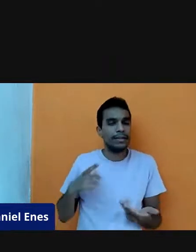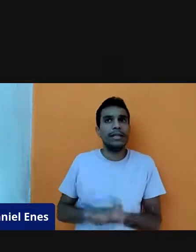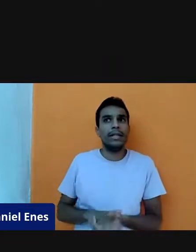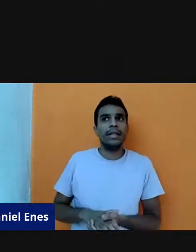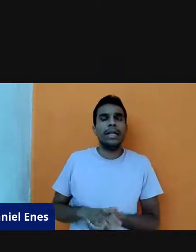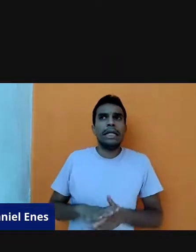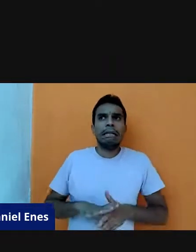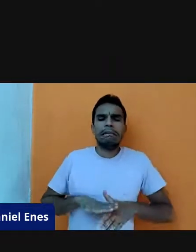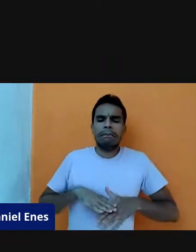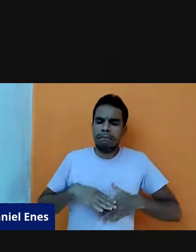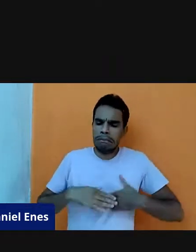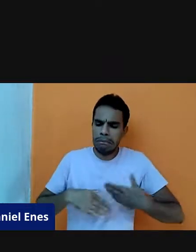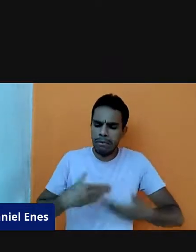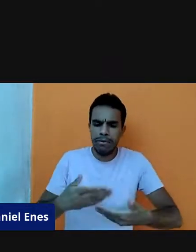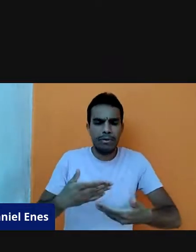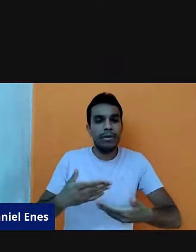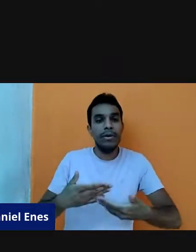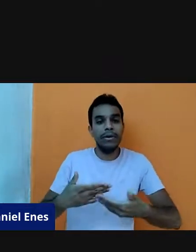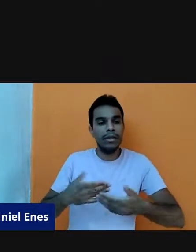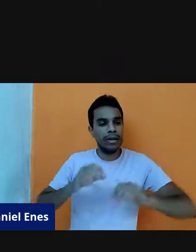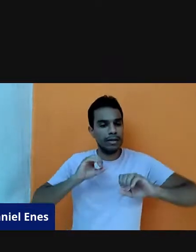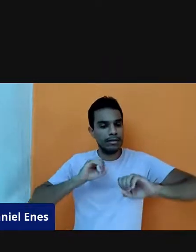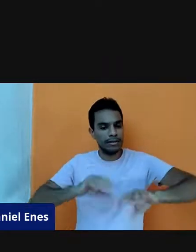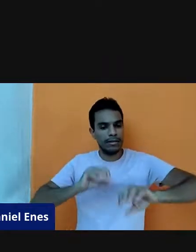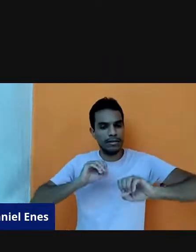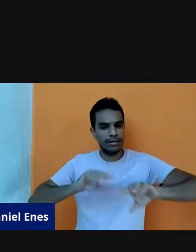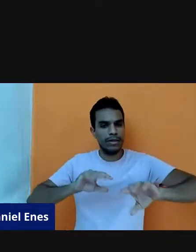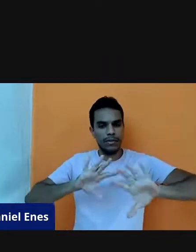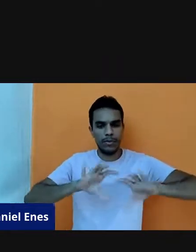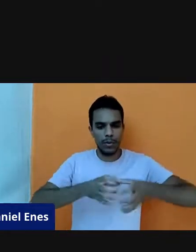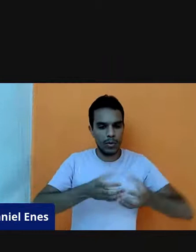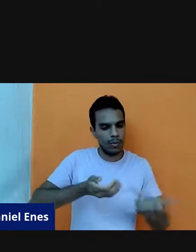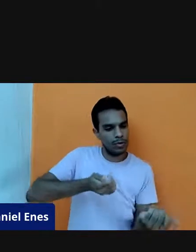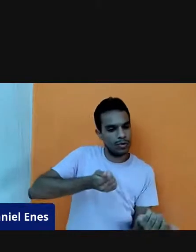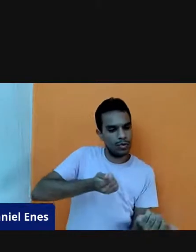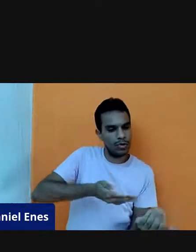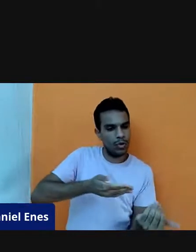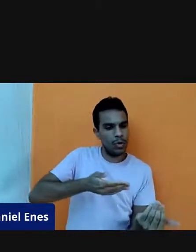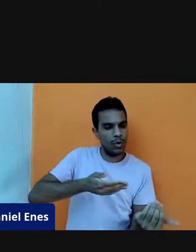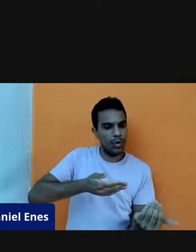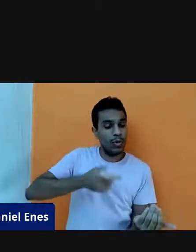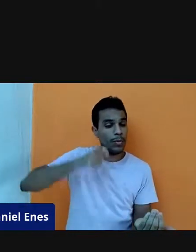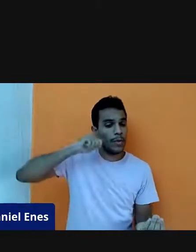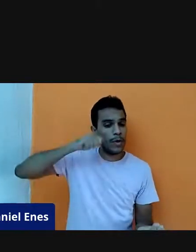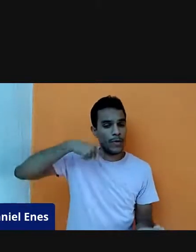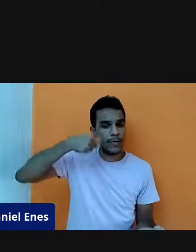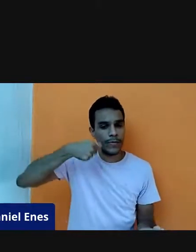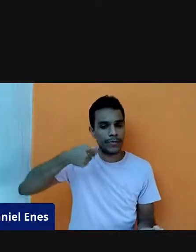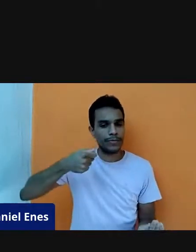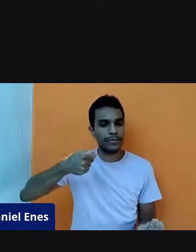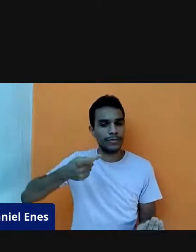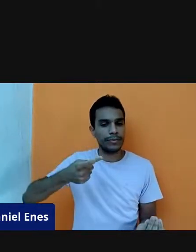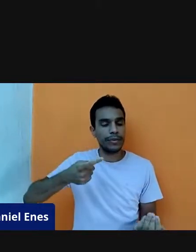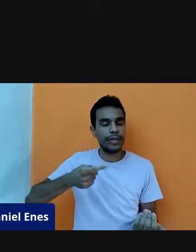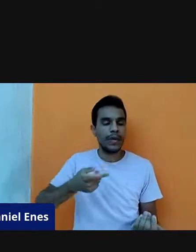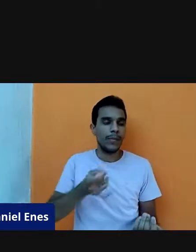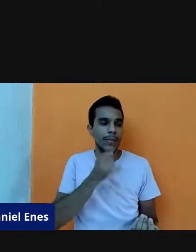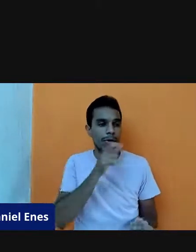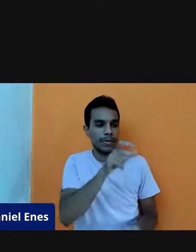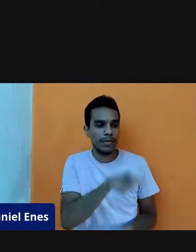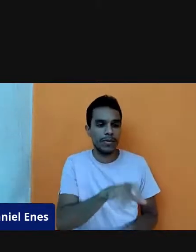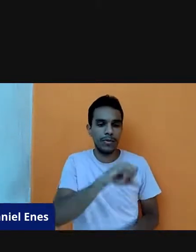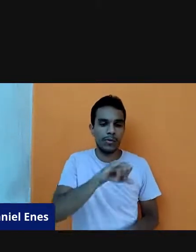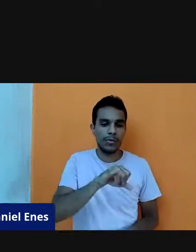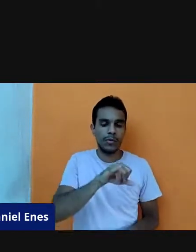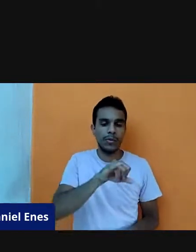tempo depois, ele é encenado, né, por um grupo de jovens atores, musicado por Chico Buarque, depois vai virar